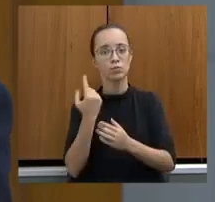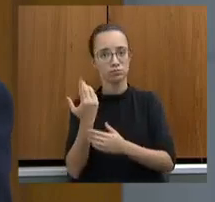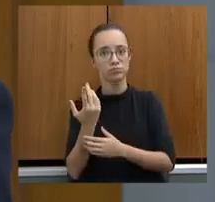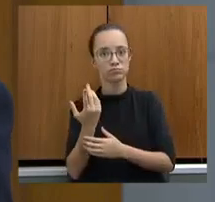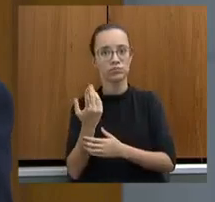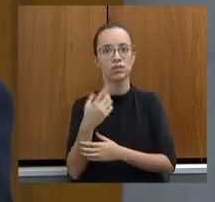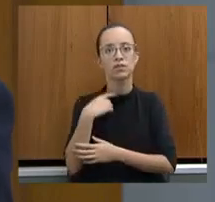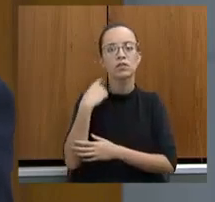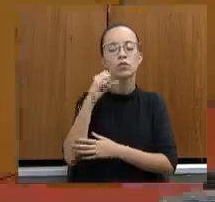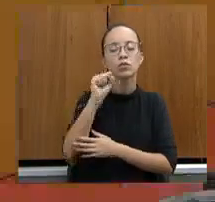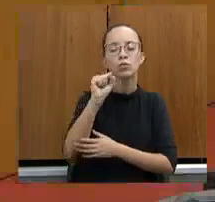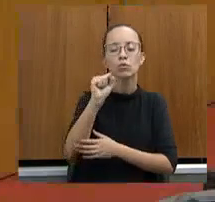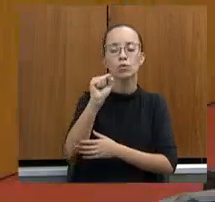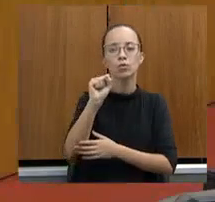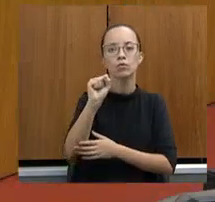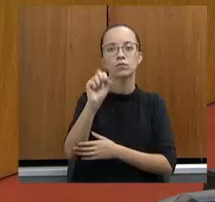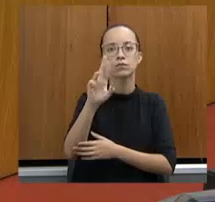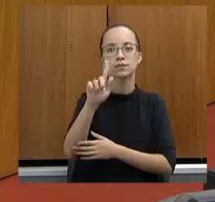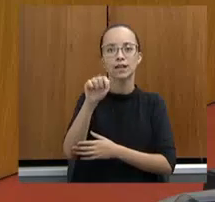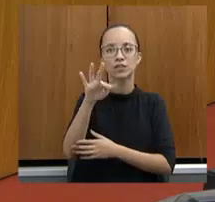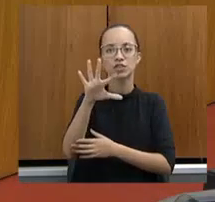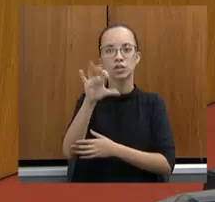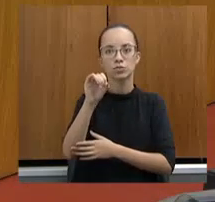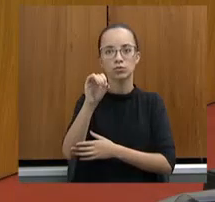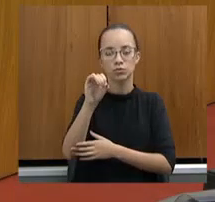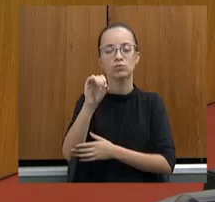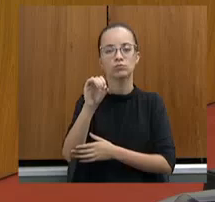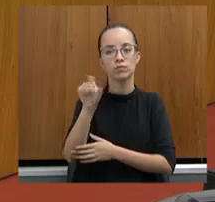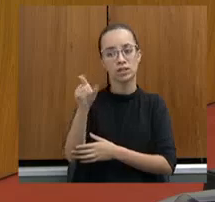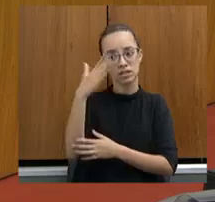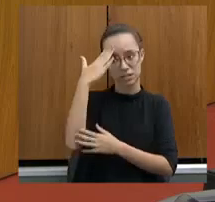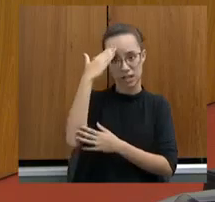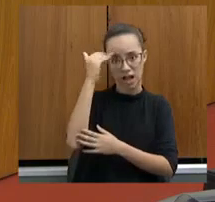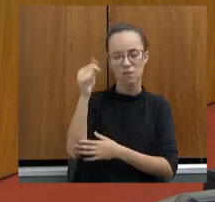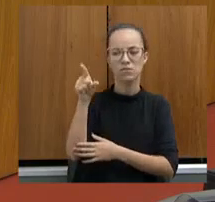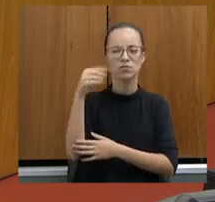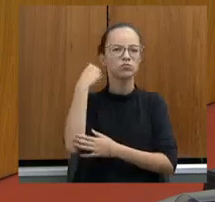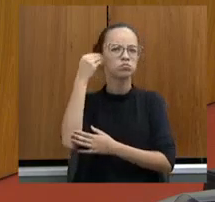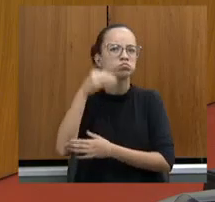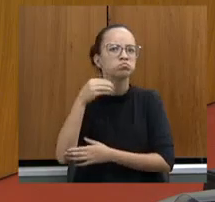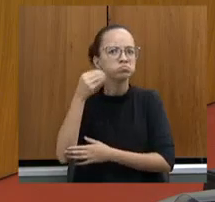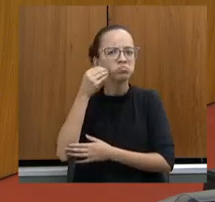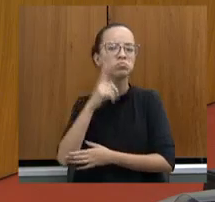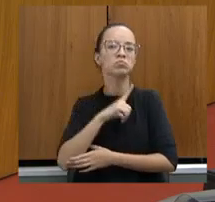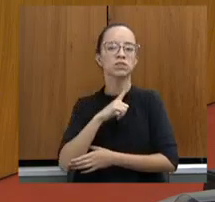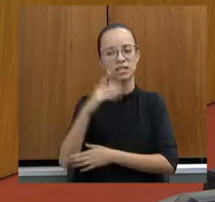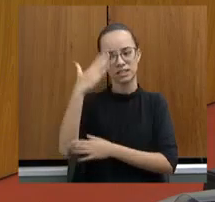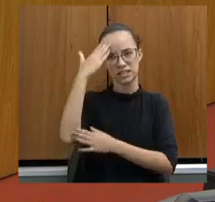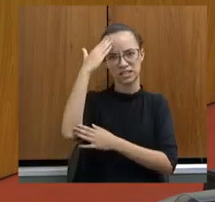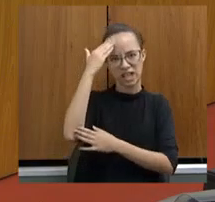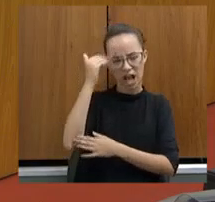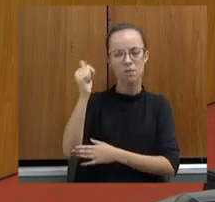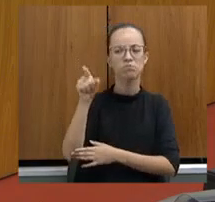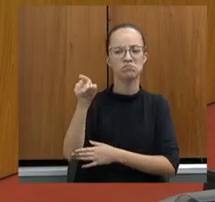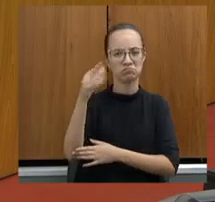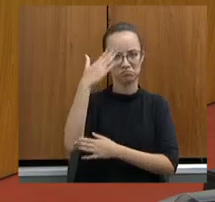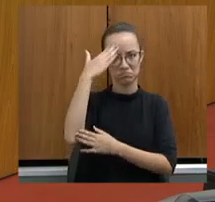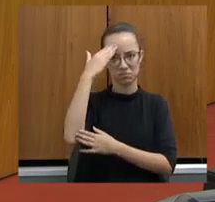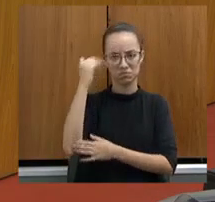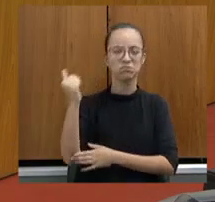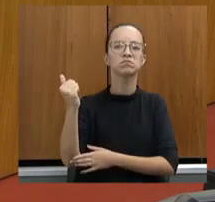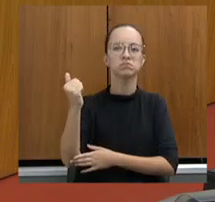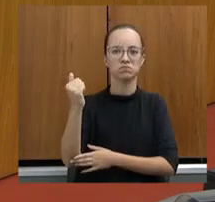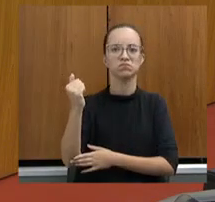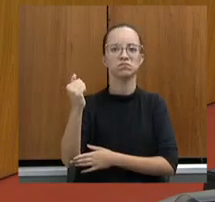vossa excelência que é um dos deputados mais preparados dessa casa regimentalista sabe de cor de trás